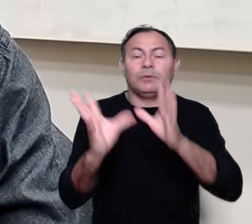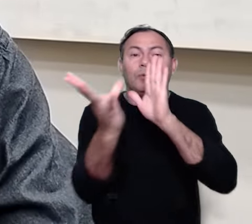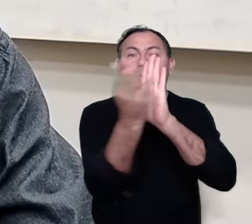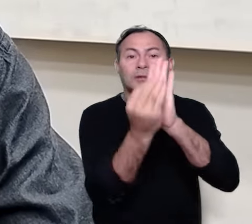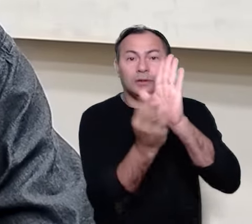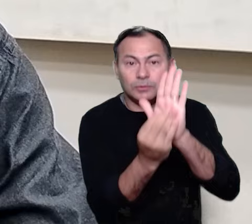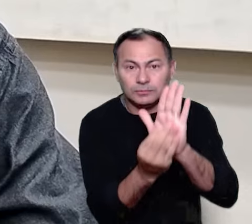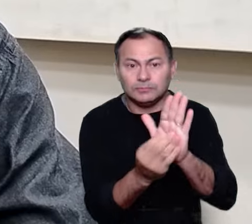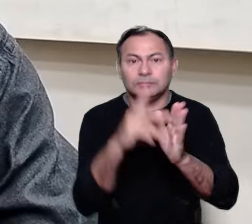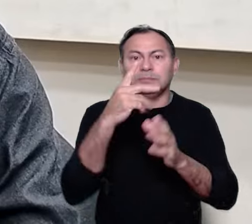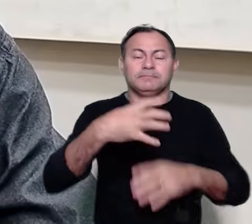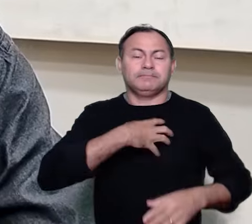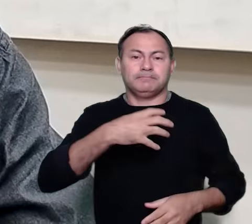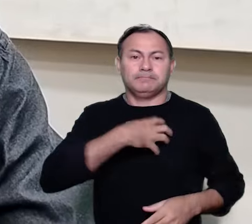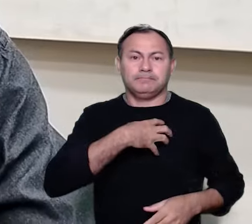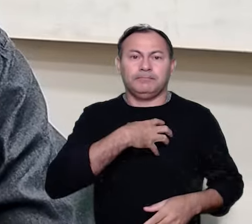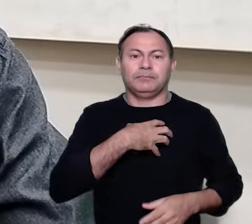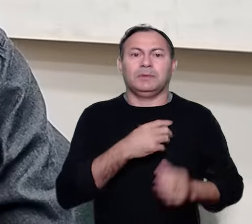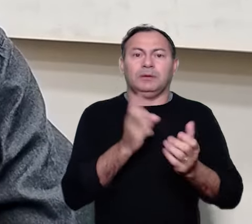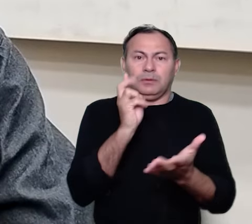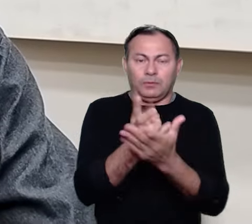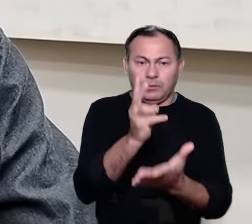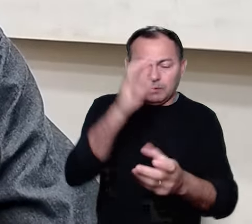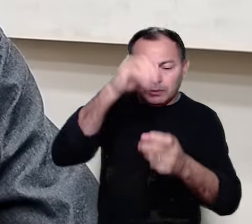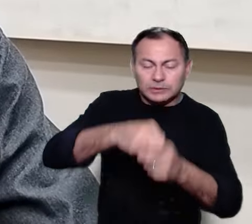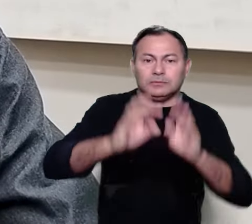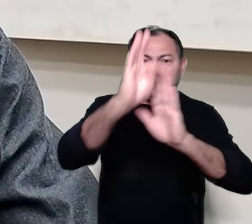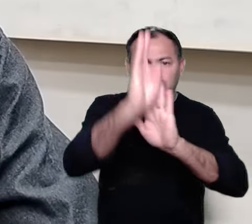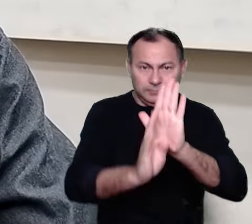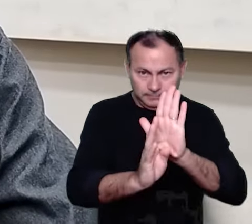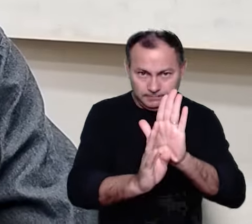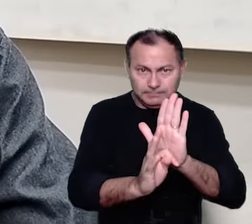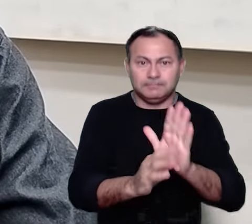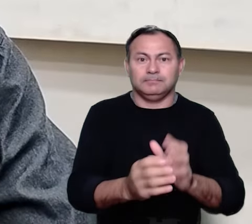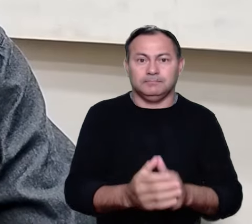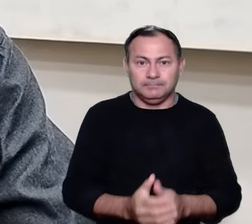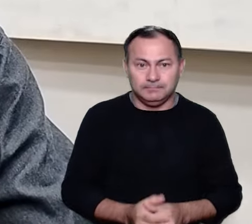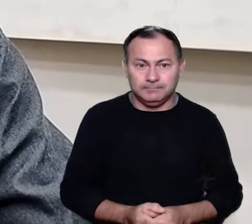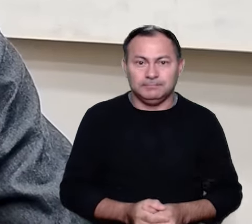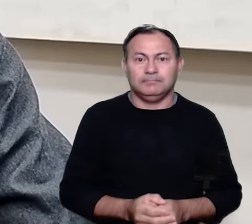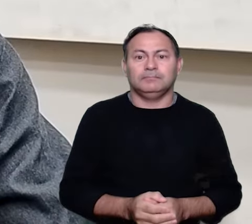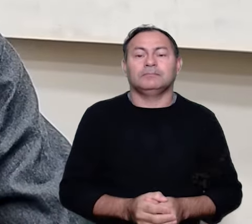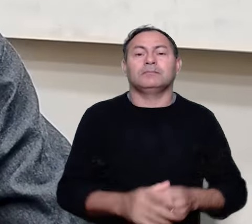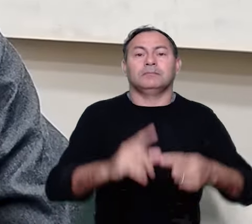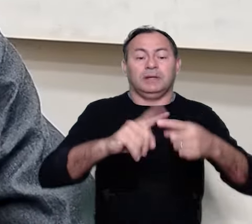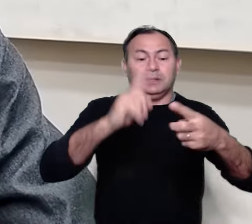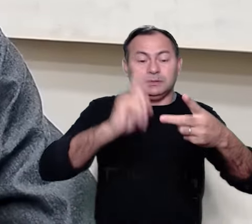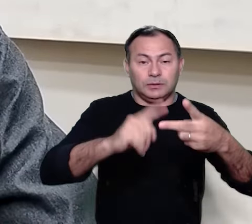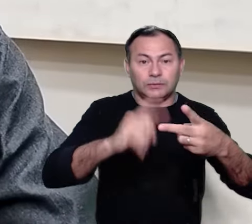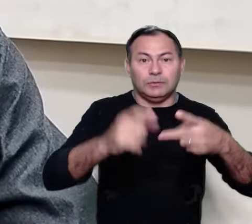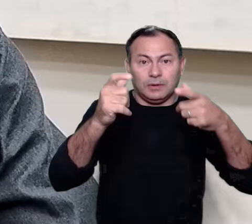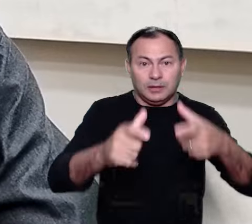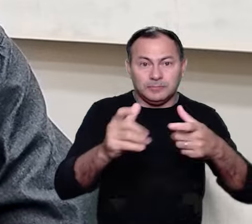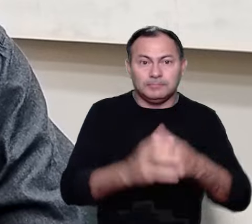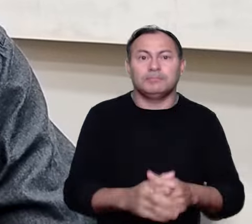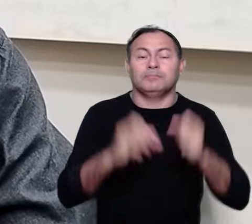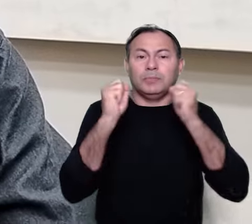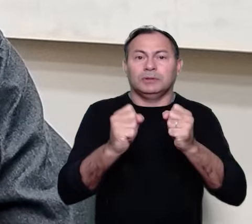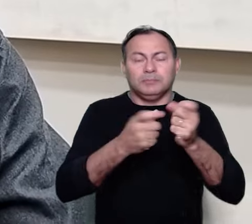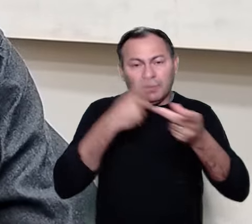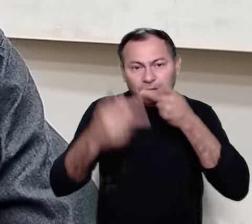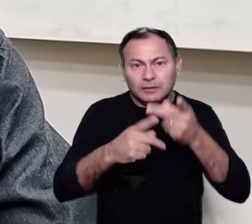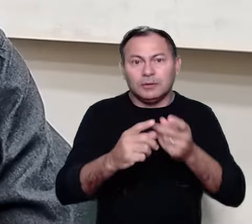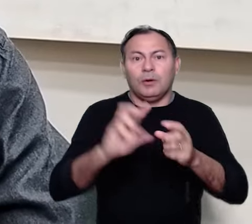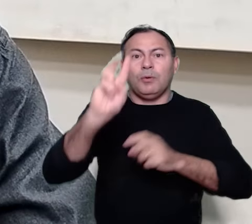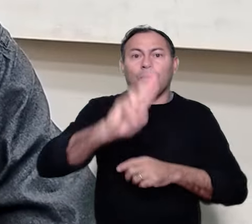enfatizando o seu conteúdo e os sentimentos contidos no texto. Em segundo lugar,